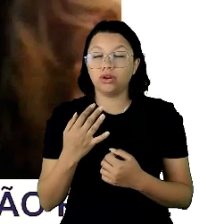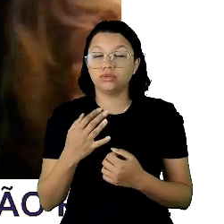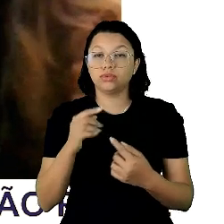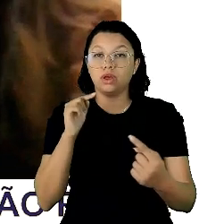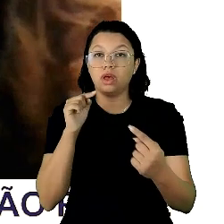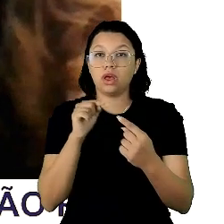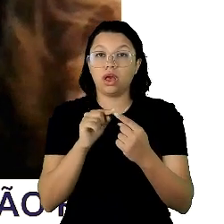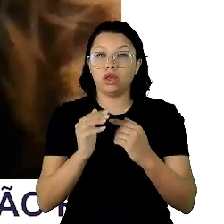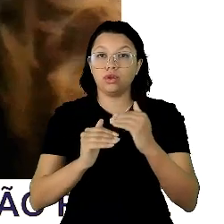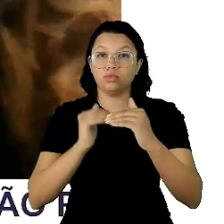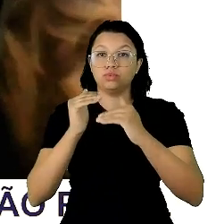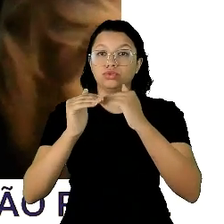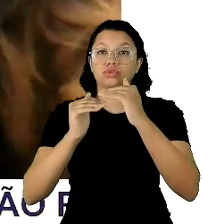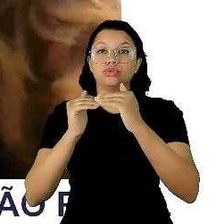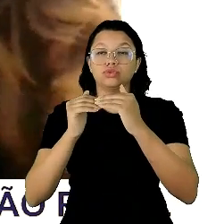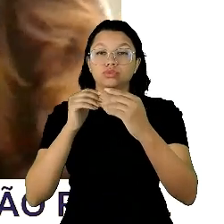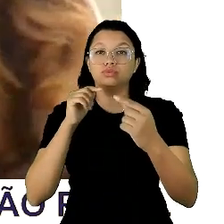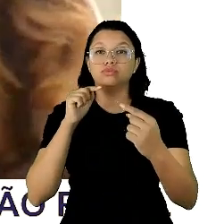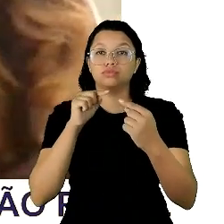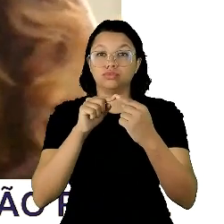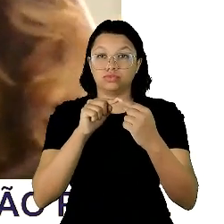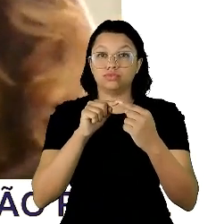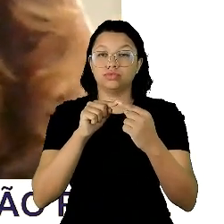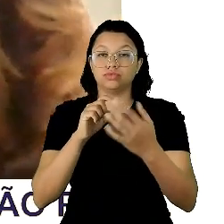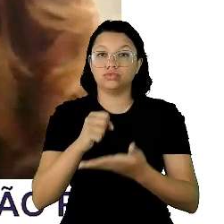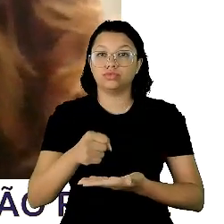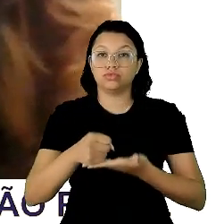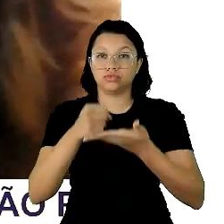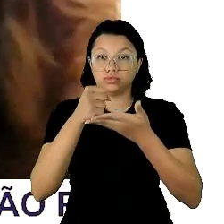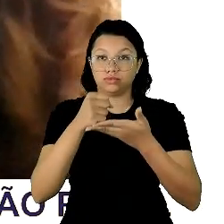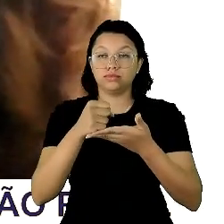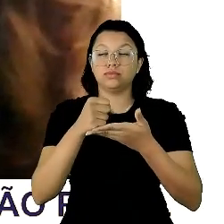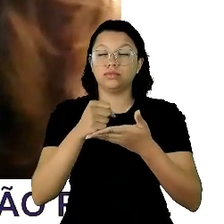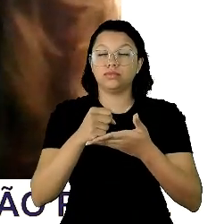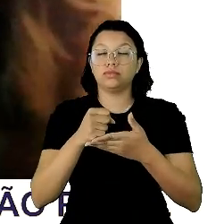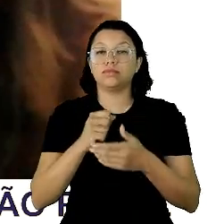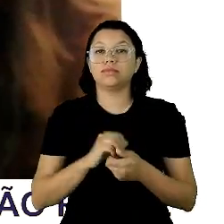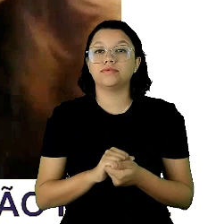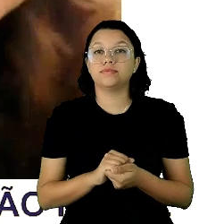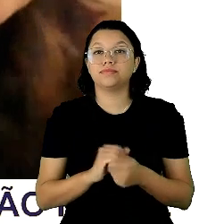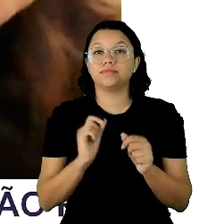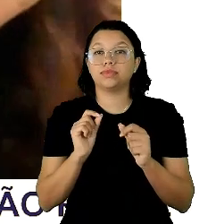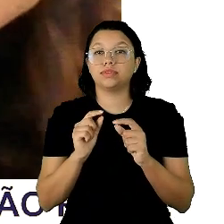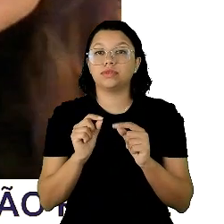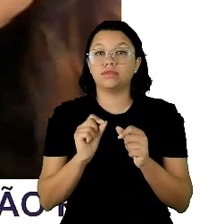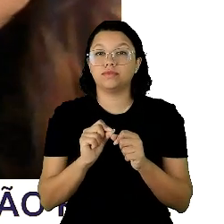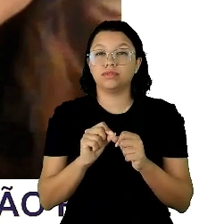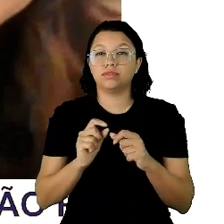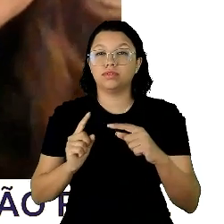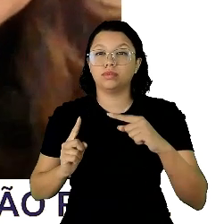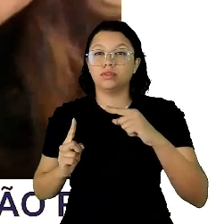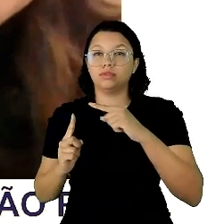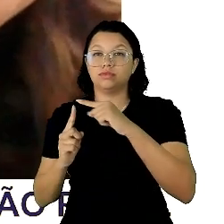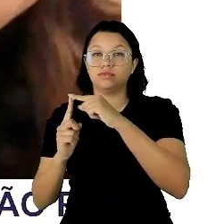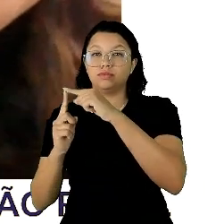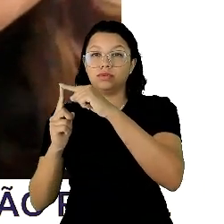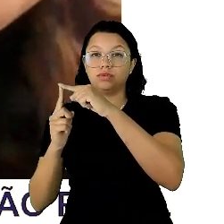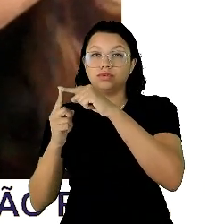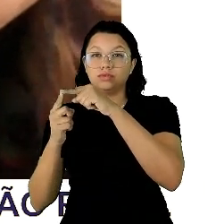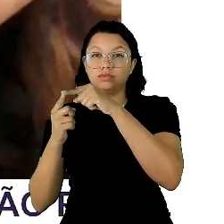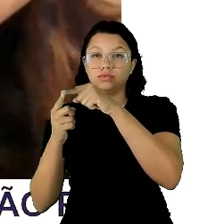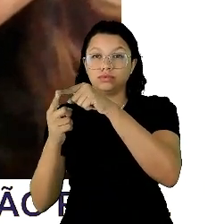Desenvolvimento Sustentável, formando uma flecha indicando para cima e para frente, que é